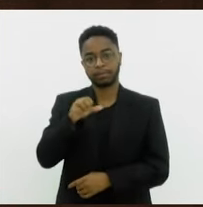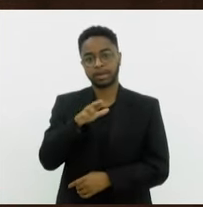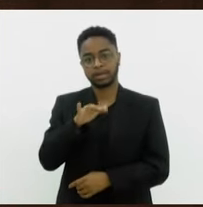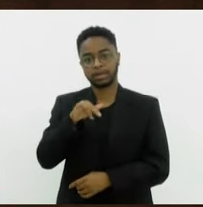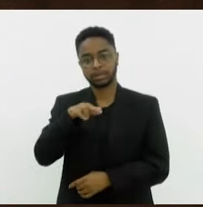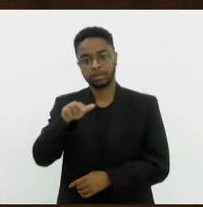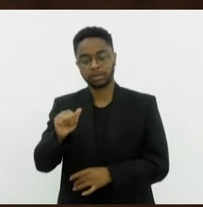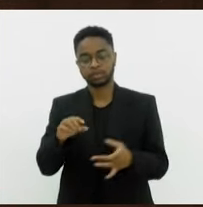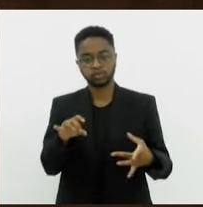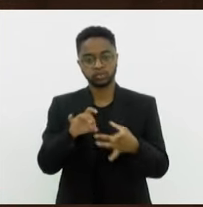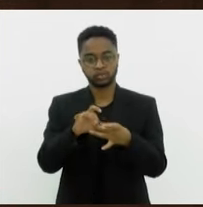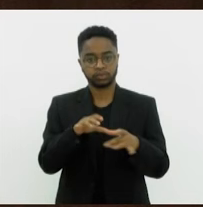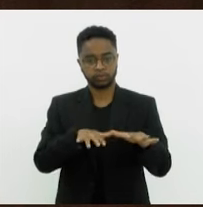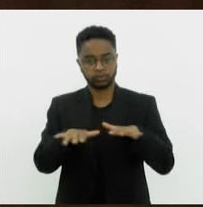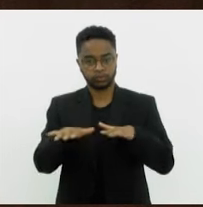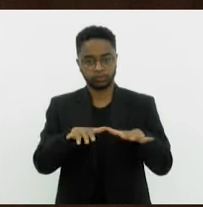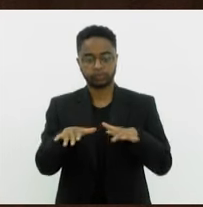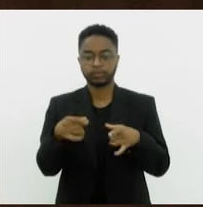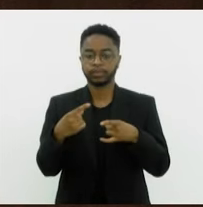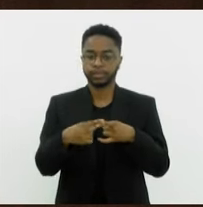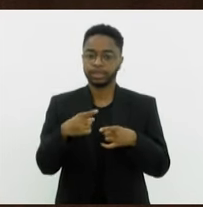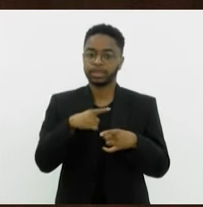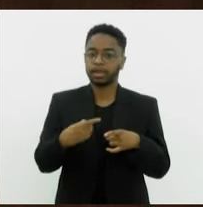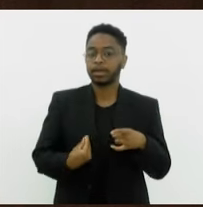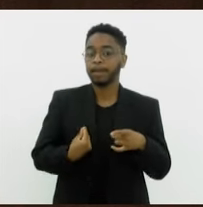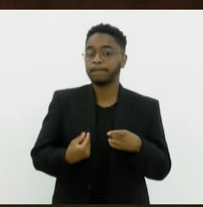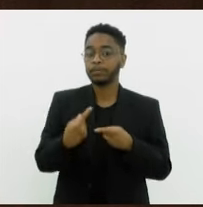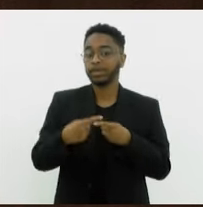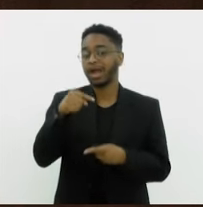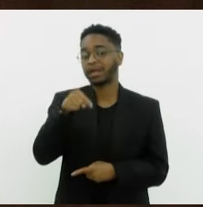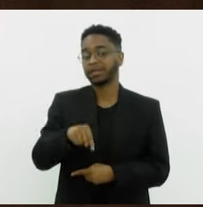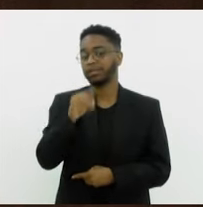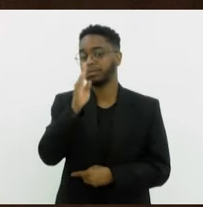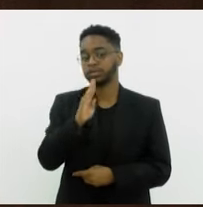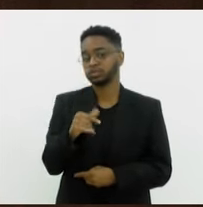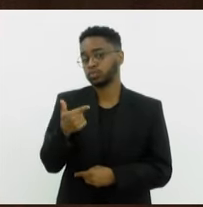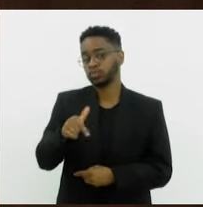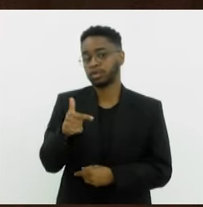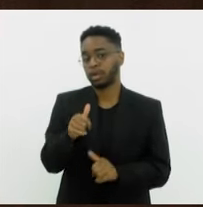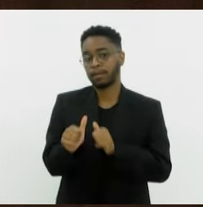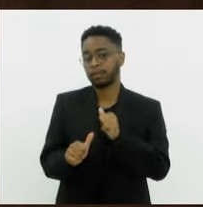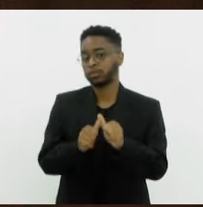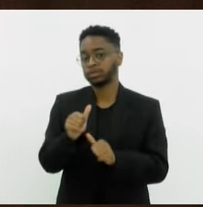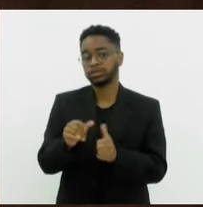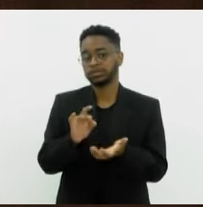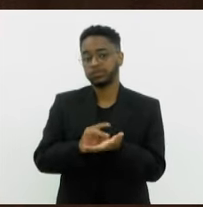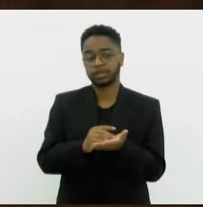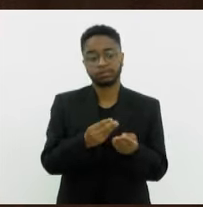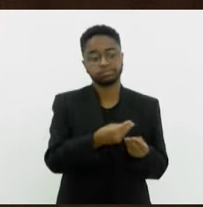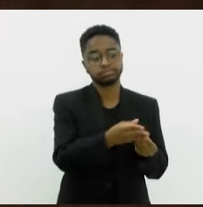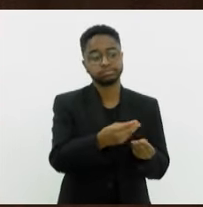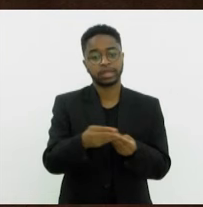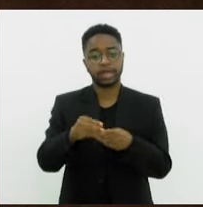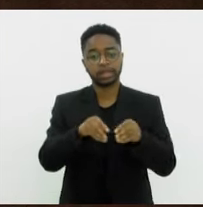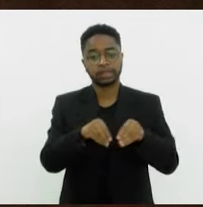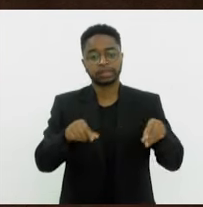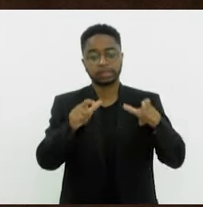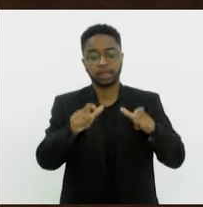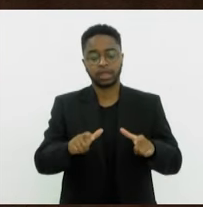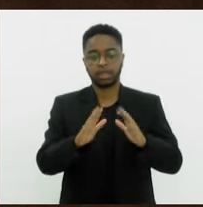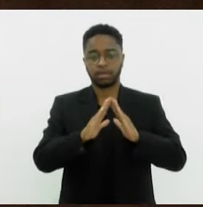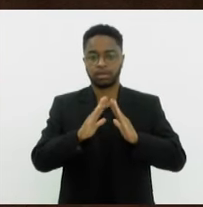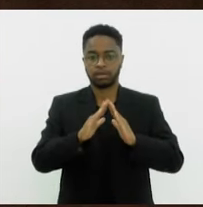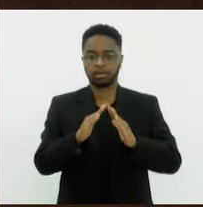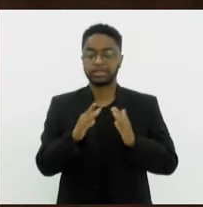parte do movimento. Esse movimento existe porque nesse país não foi feita nunca uma reforma agrária de verdade. E sabe qual é a realidade, deputada Tia